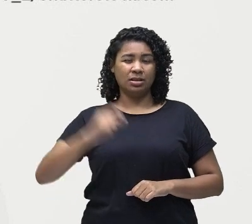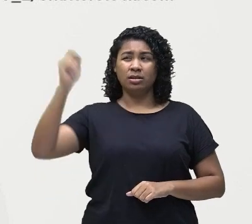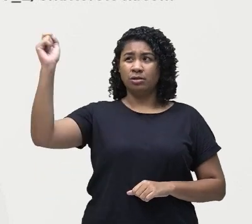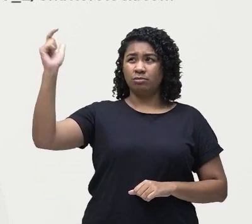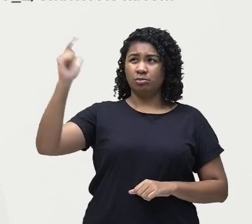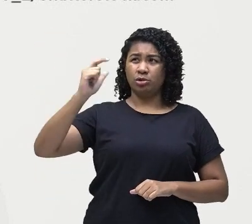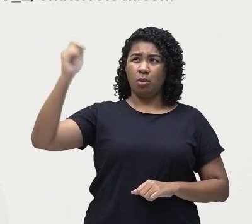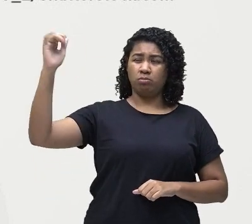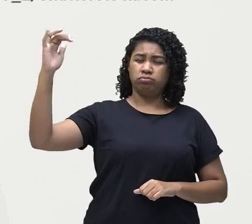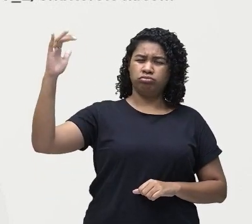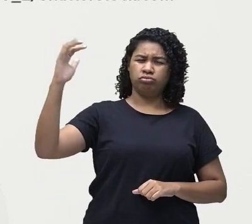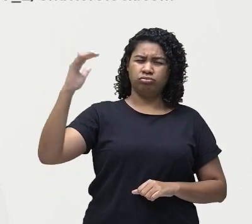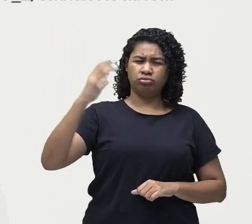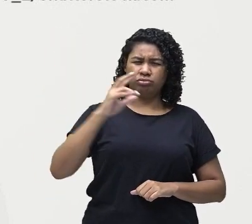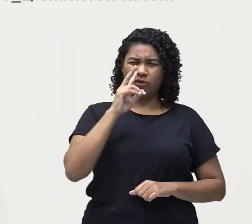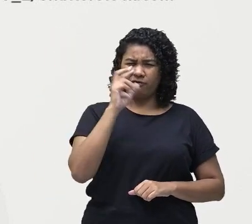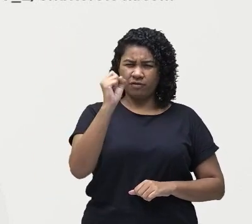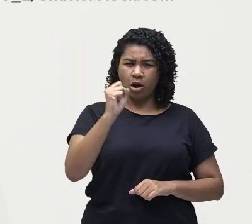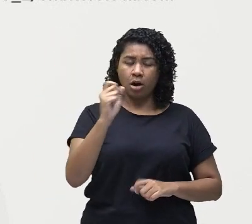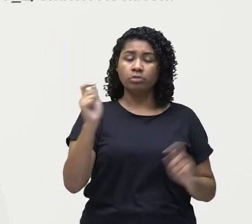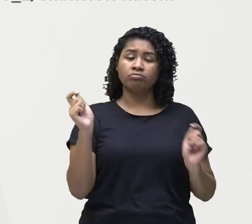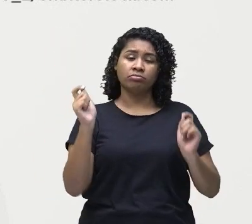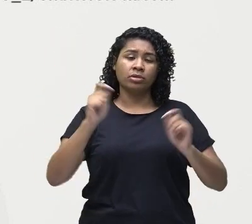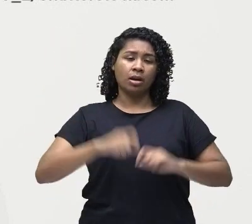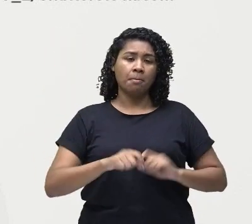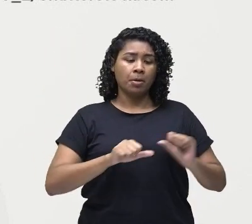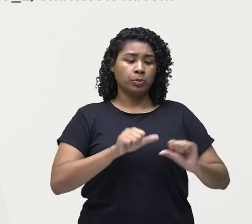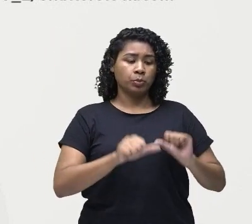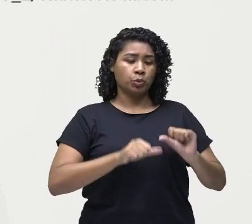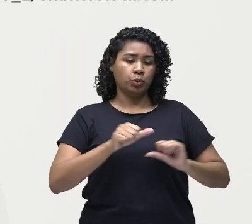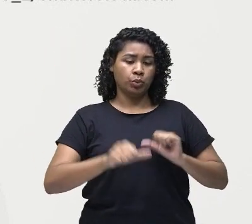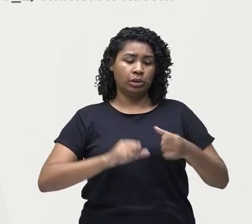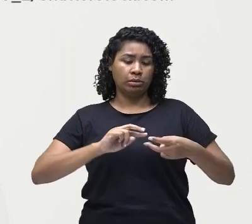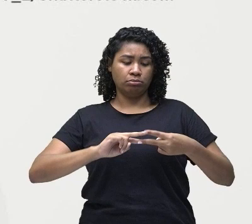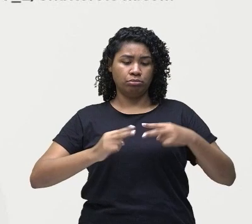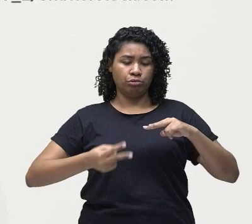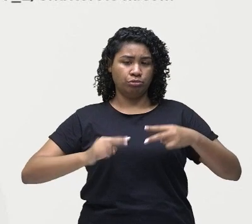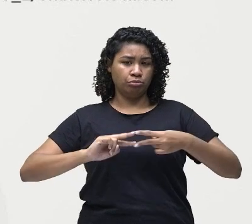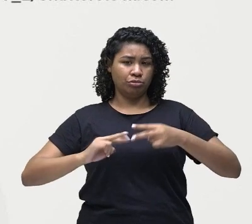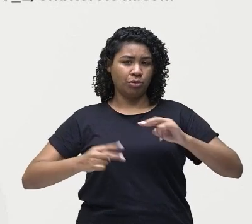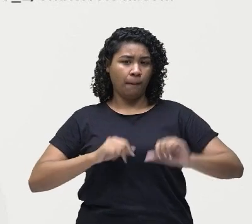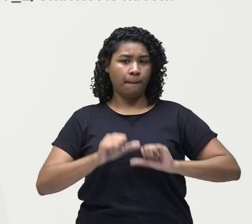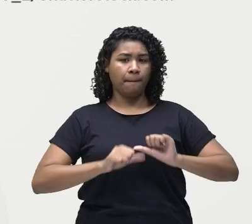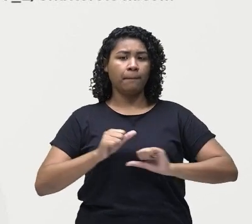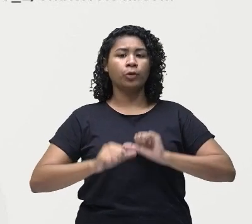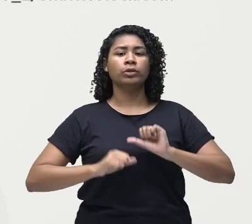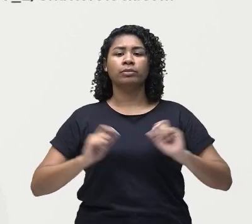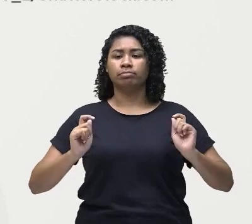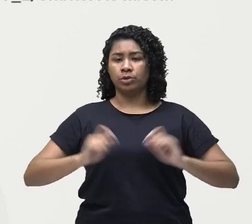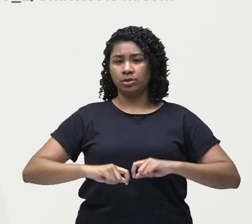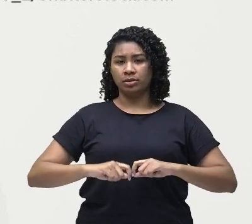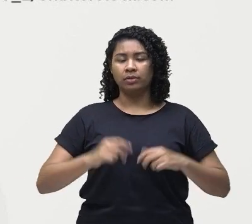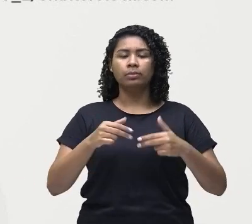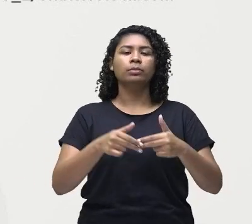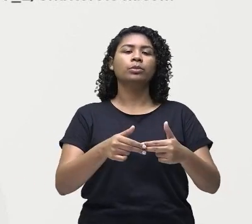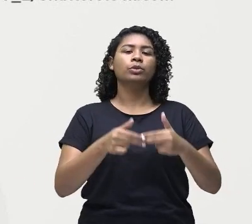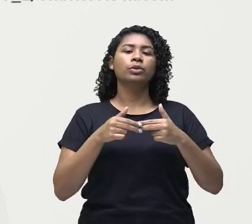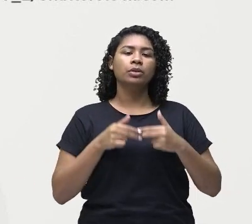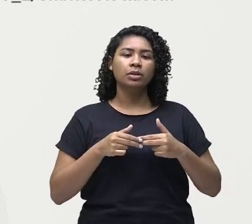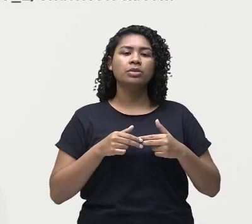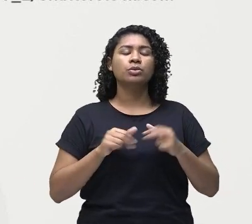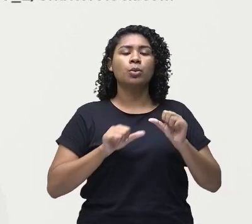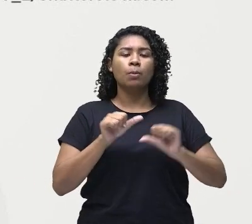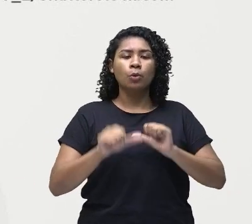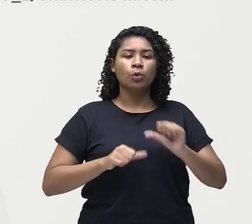pode causar diversas mutações genéticas. alterando totalmente